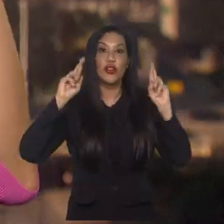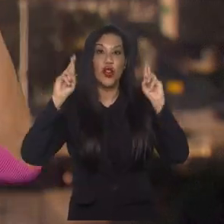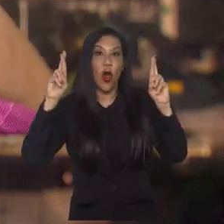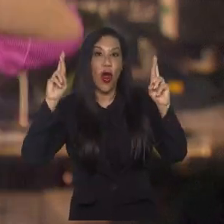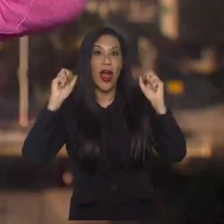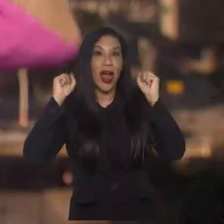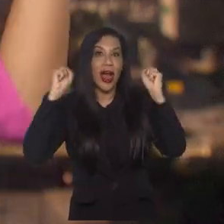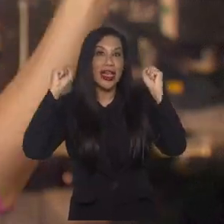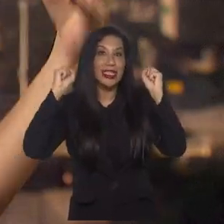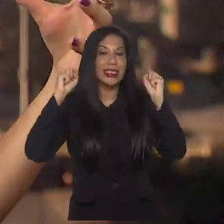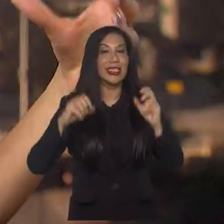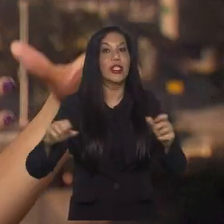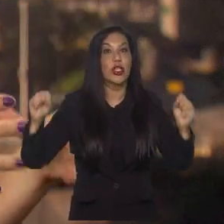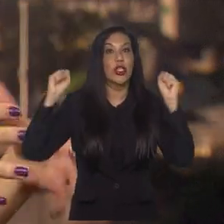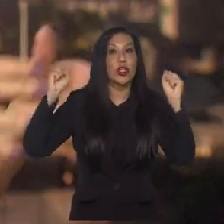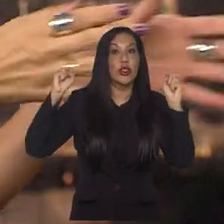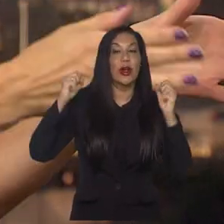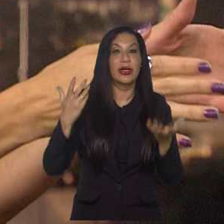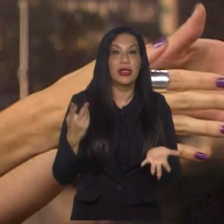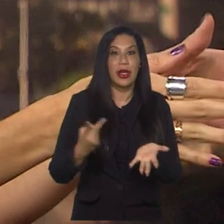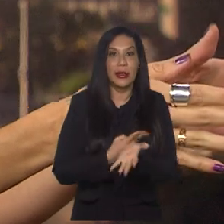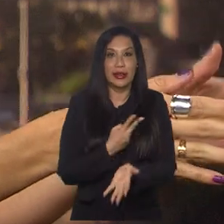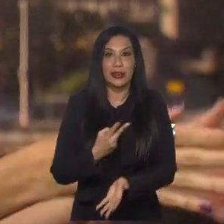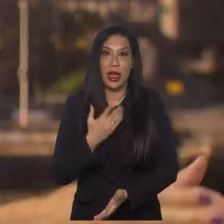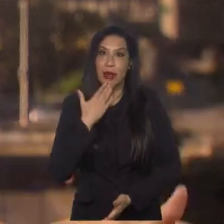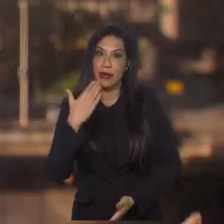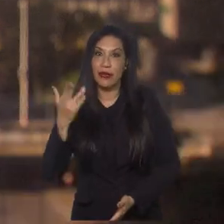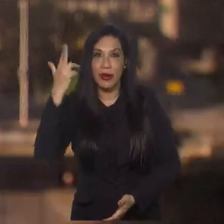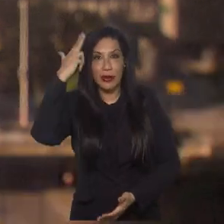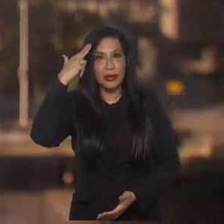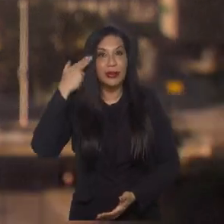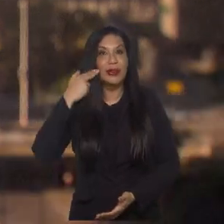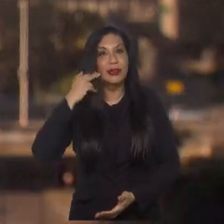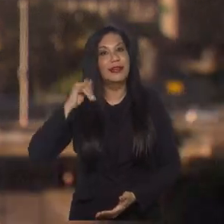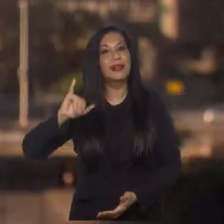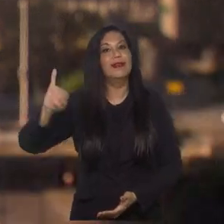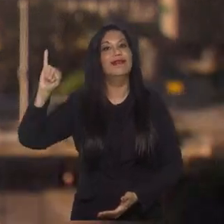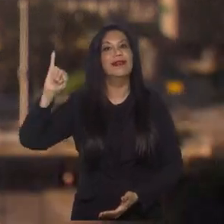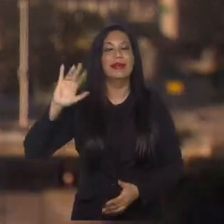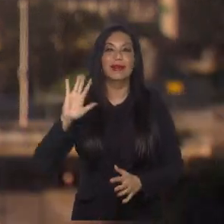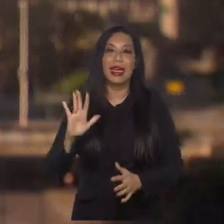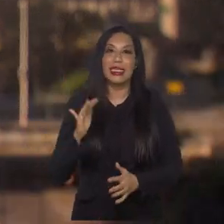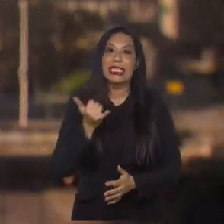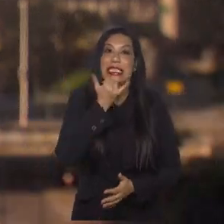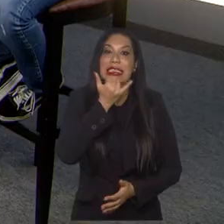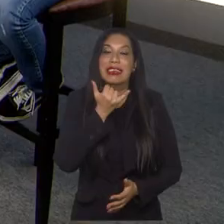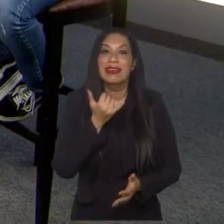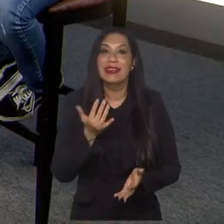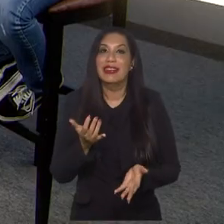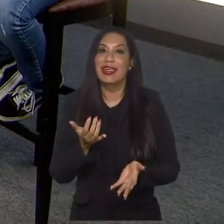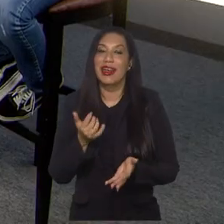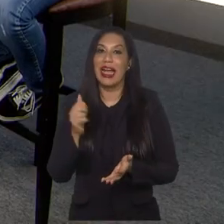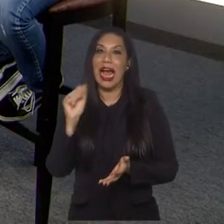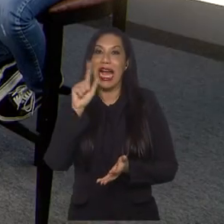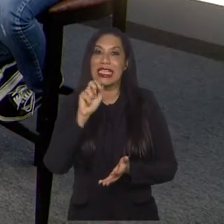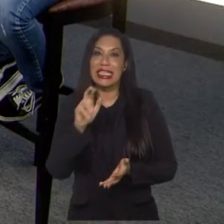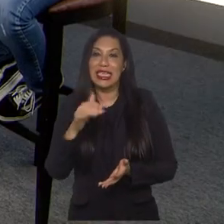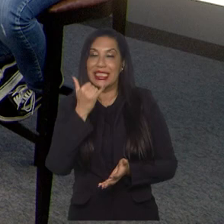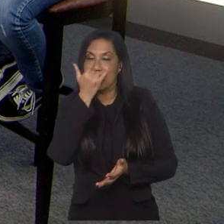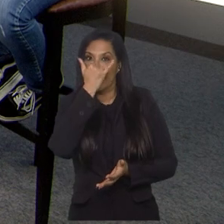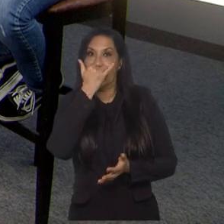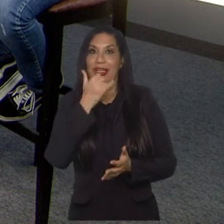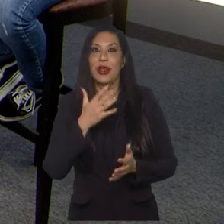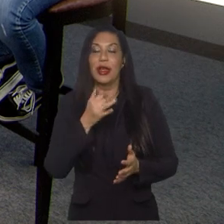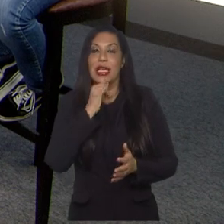A gente, que eu digo, a torcida, né? Isso conta a favor pro Haiti. Mas, de fato, ele realmente é o azarãozinho ali, né? É o azarão e isso tira a